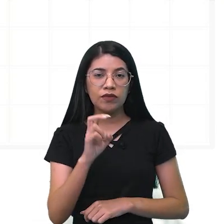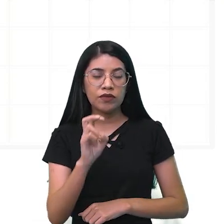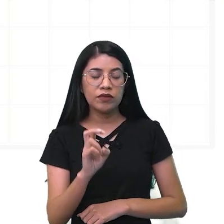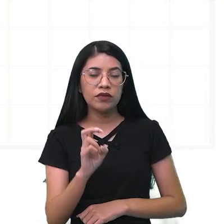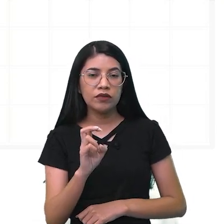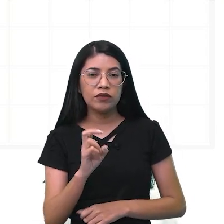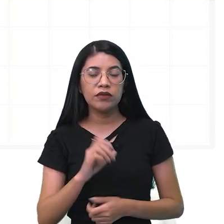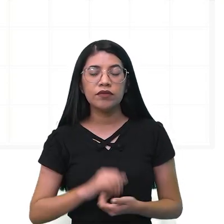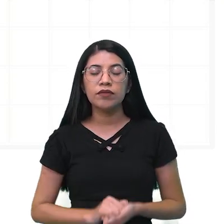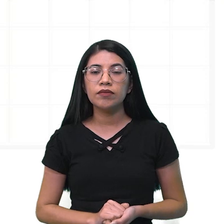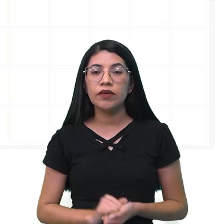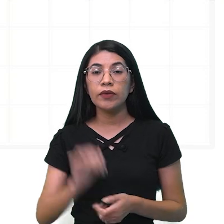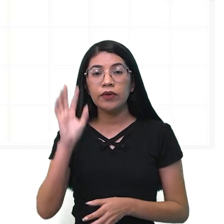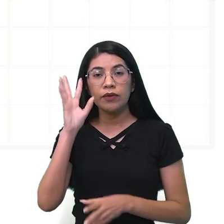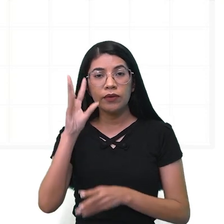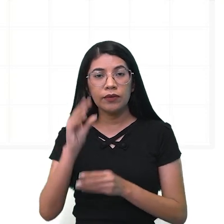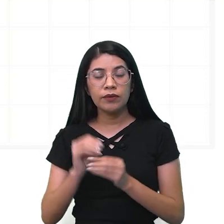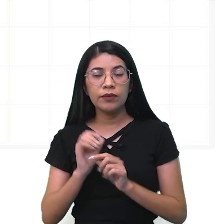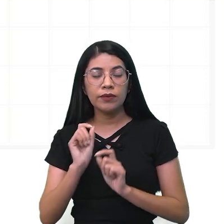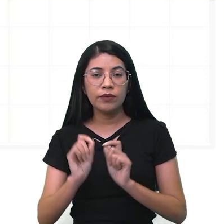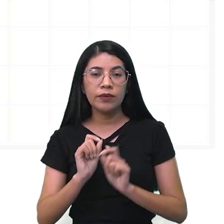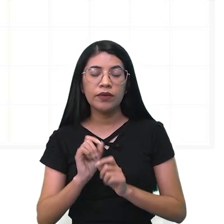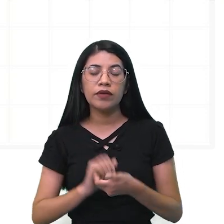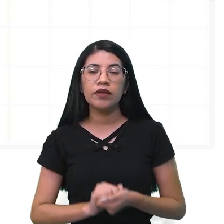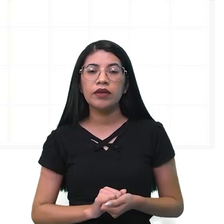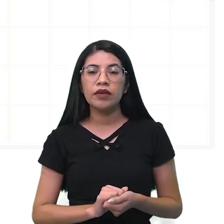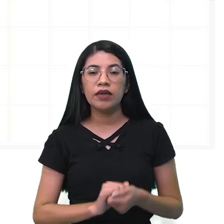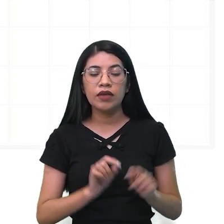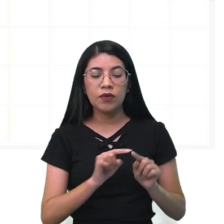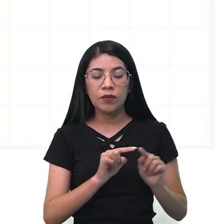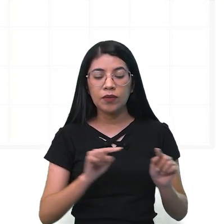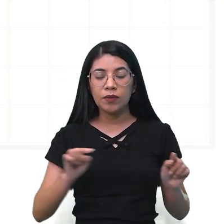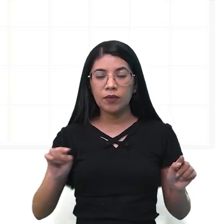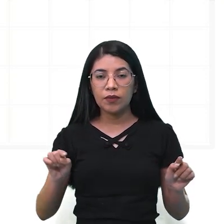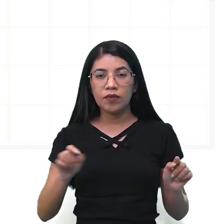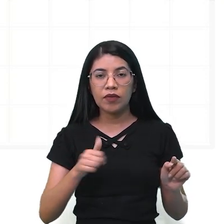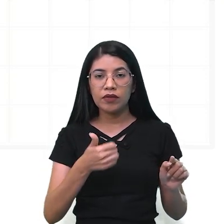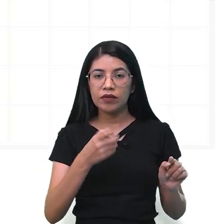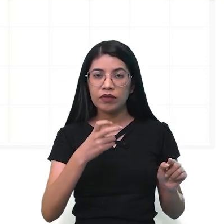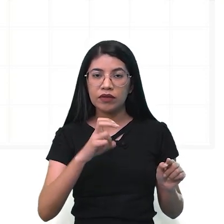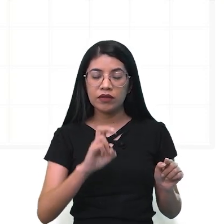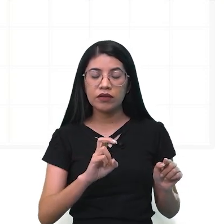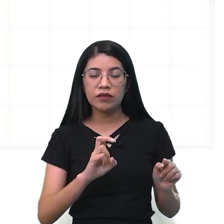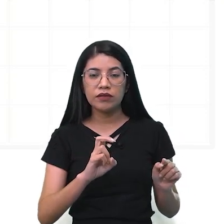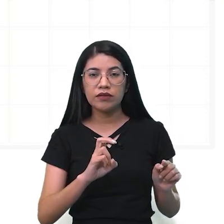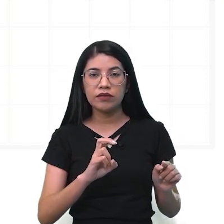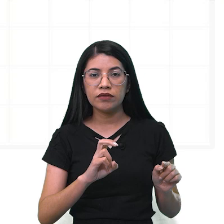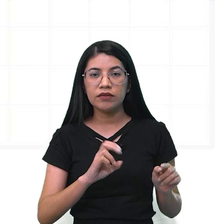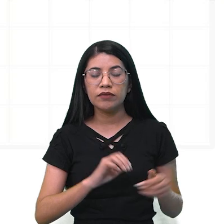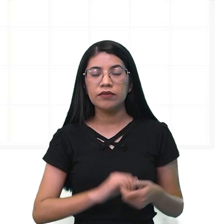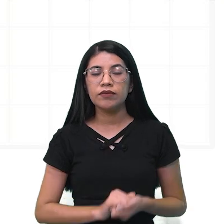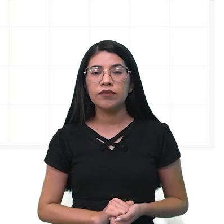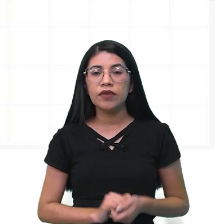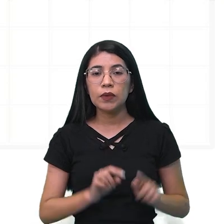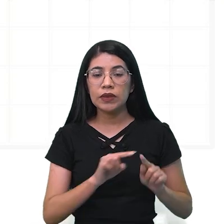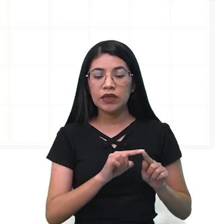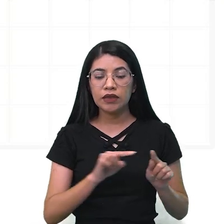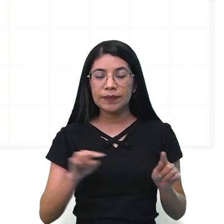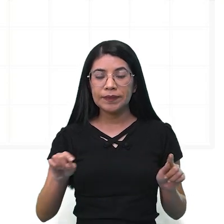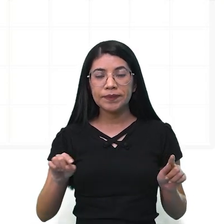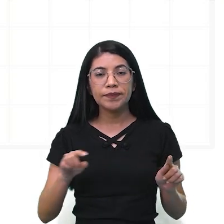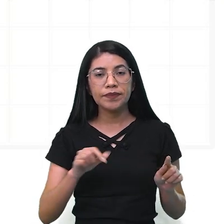nós chegamos à conclusão de que o lado maior vale 15 centímetros, né? Ora, se esse lado aqui vale 15